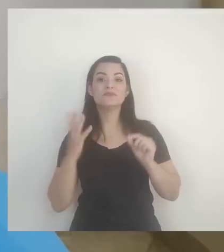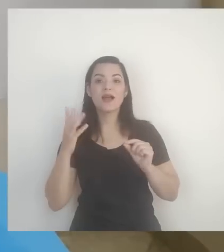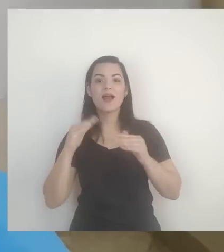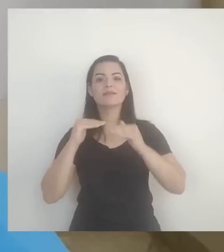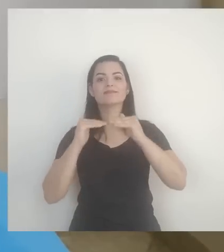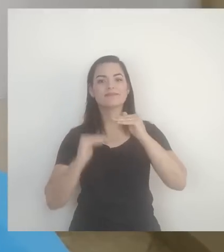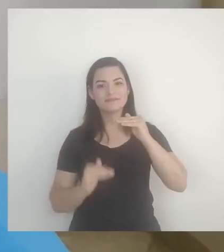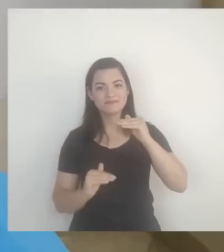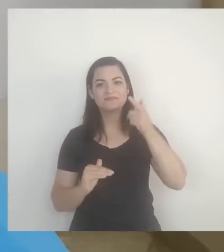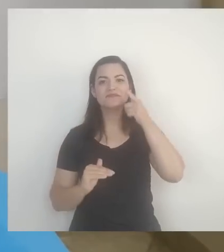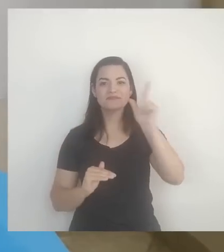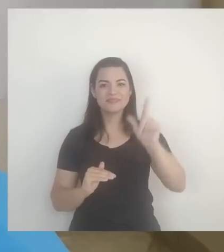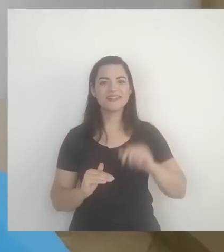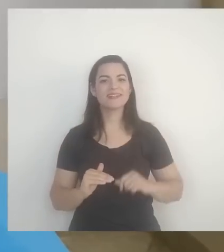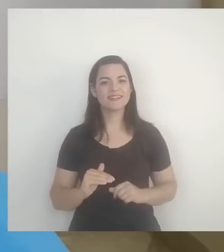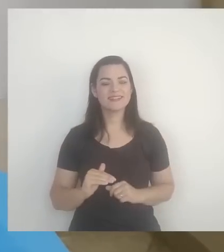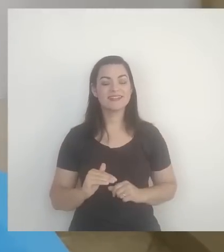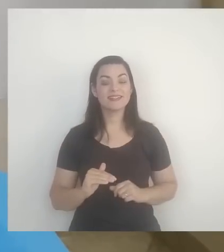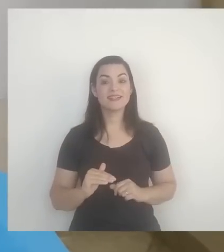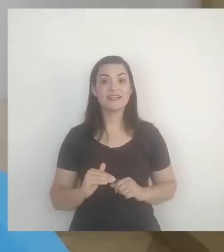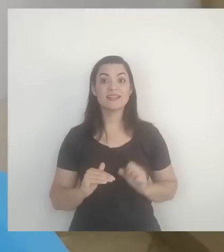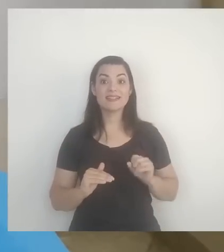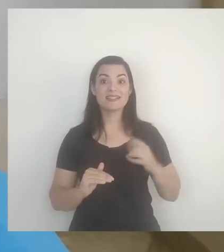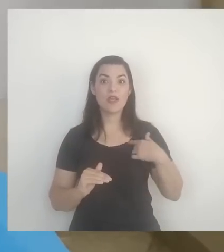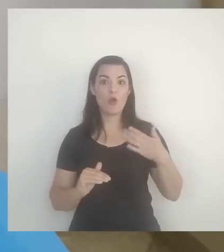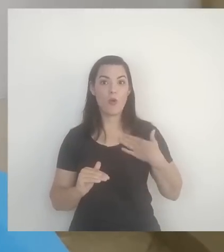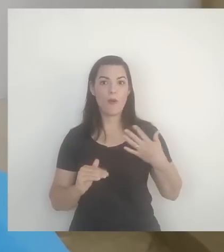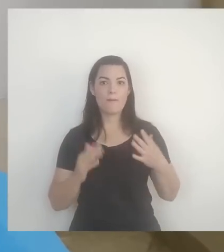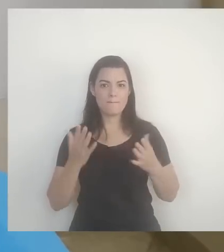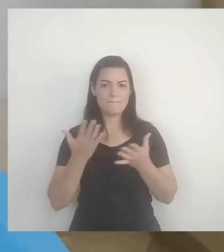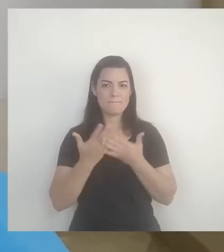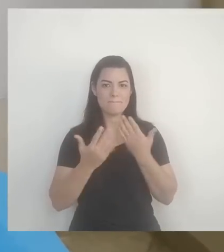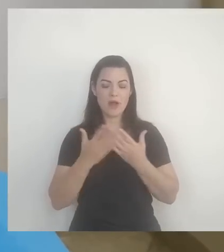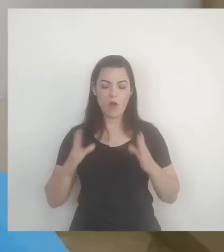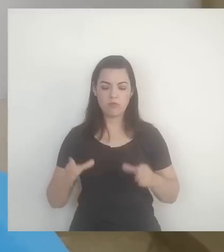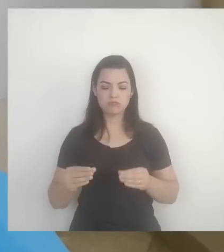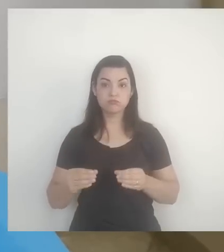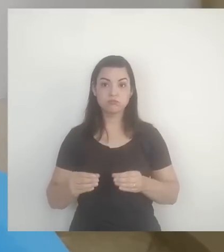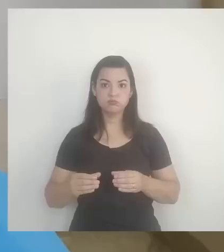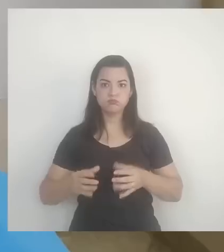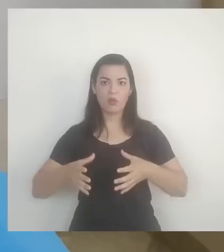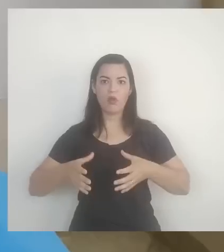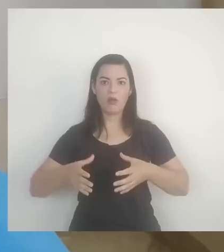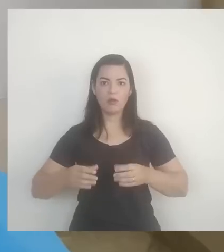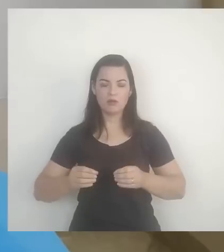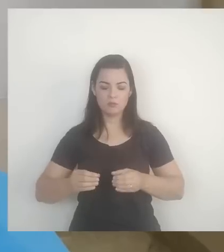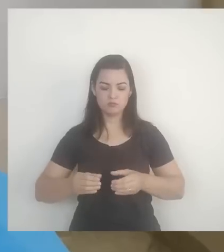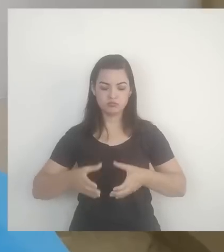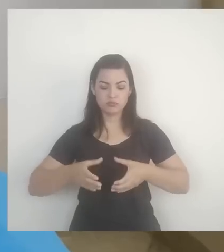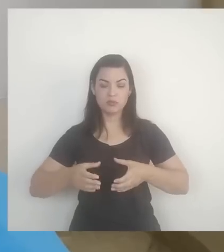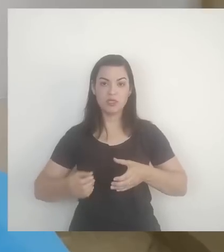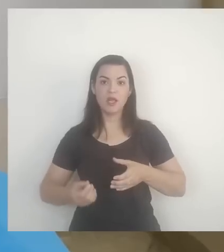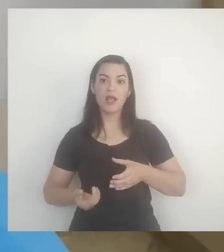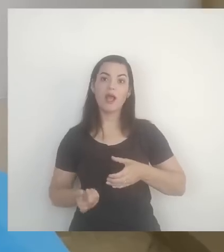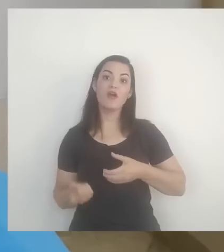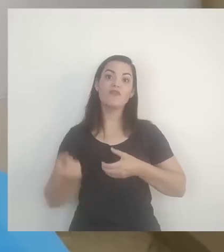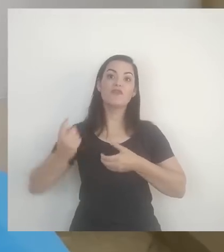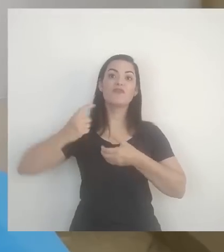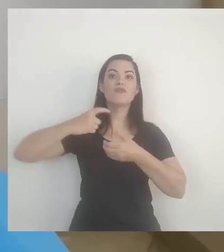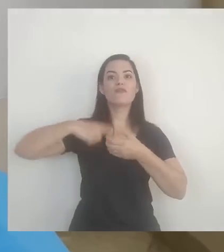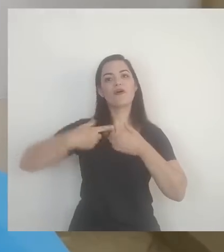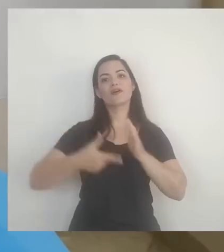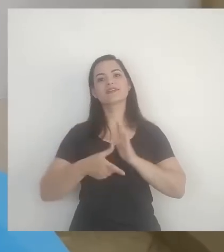vai lá e desce. Quando eu solto a mão, eu estou voltando toda